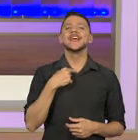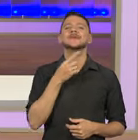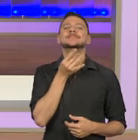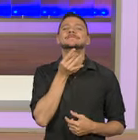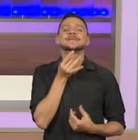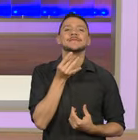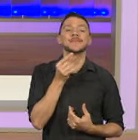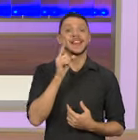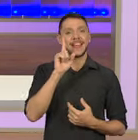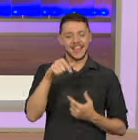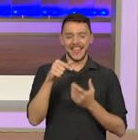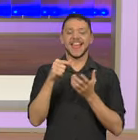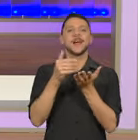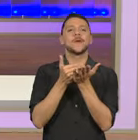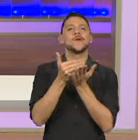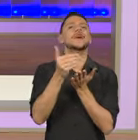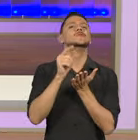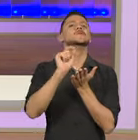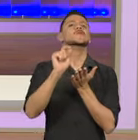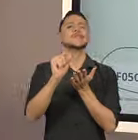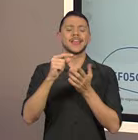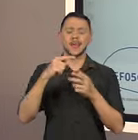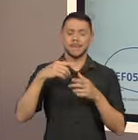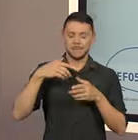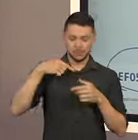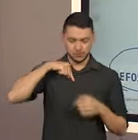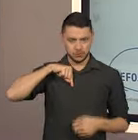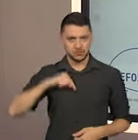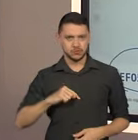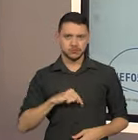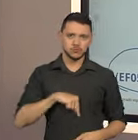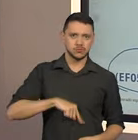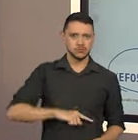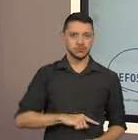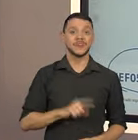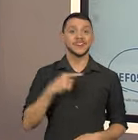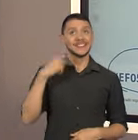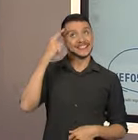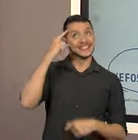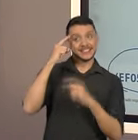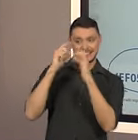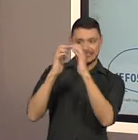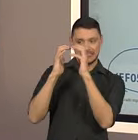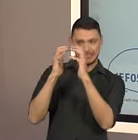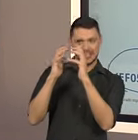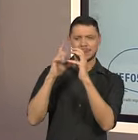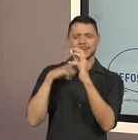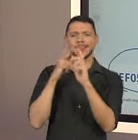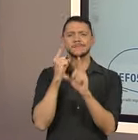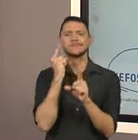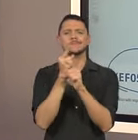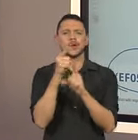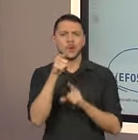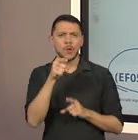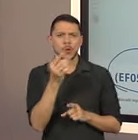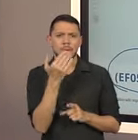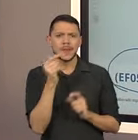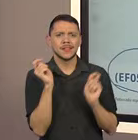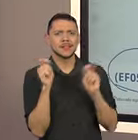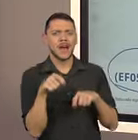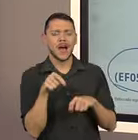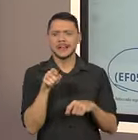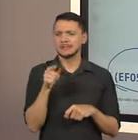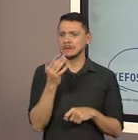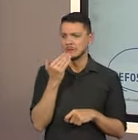início do processo digestório. Lembra que eu falei para vocês? O nosso cérebro identifica o que dá para comer e o que não dá para